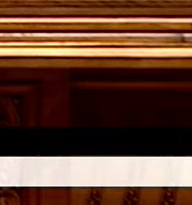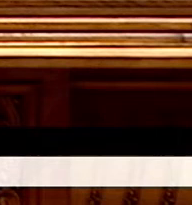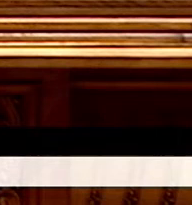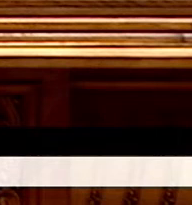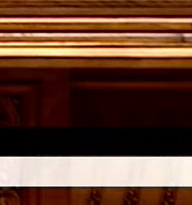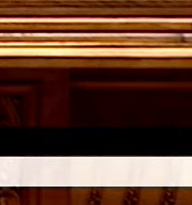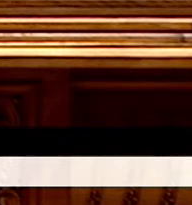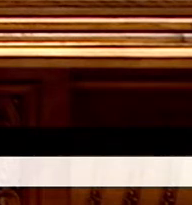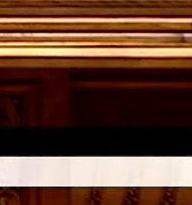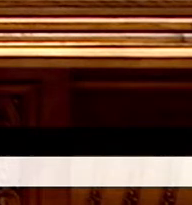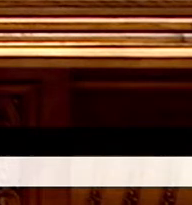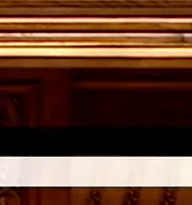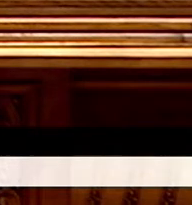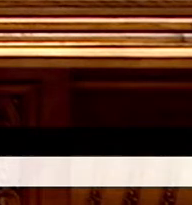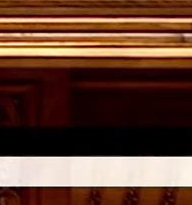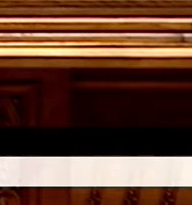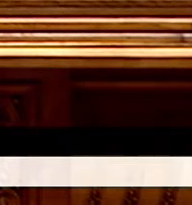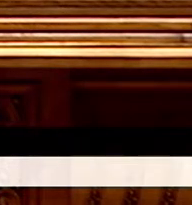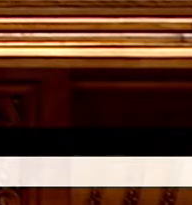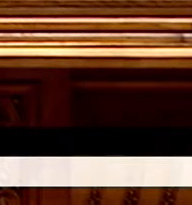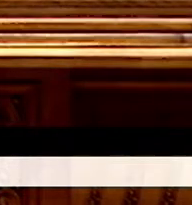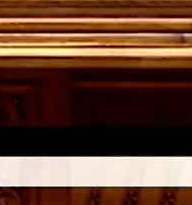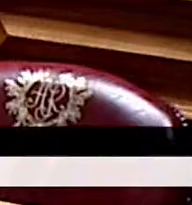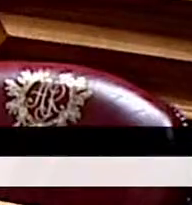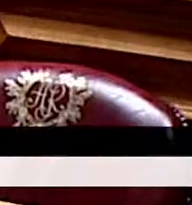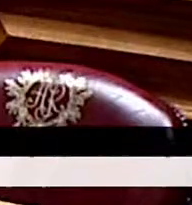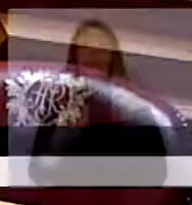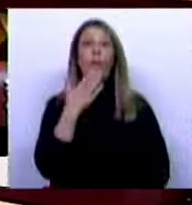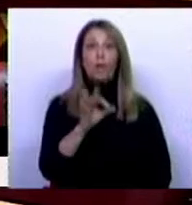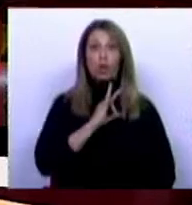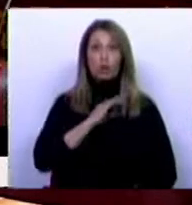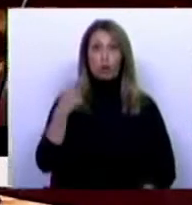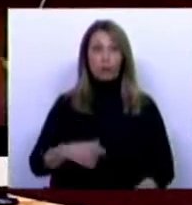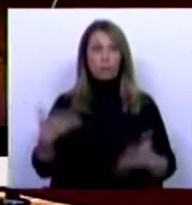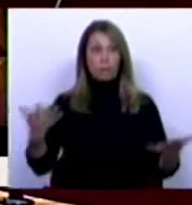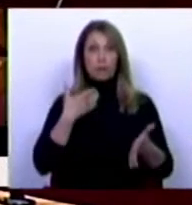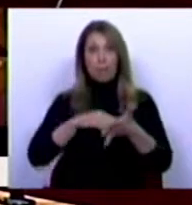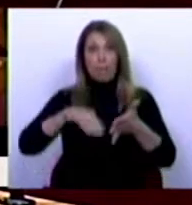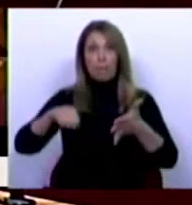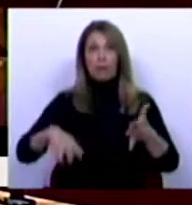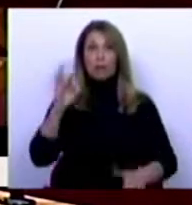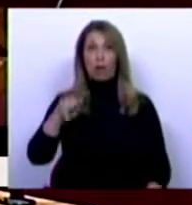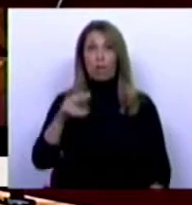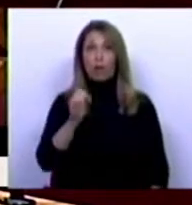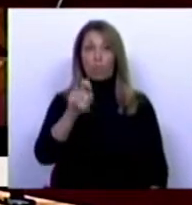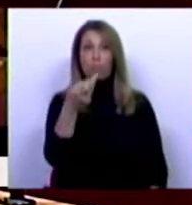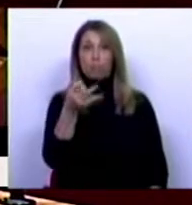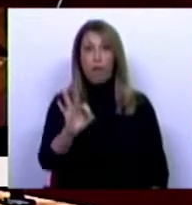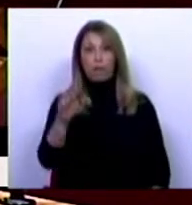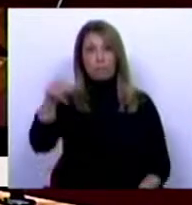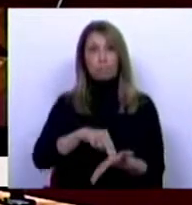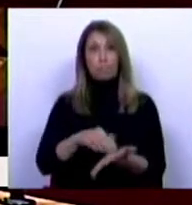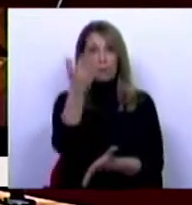Muito obrigada, Sr. Presidente. Começo por cumprimentar os peticionários e a FENPROF aqui presentes. Tem sido um ano,